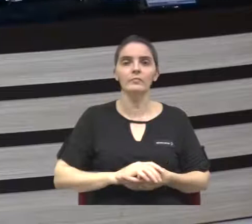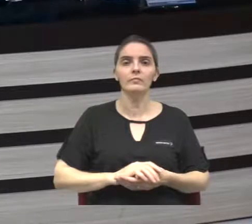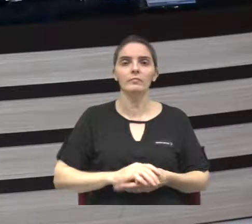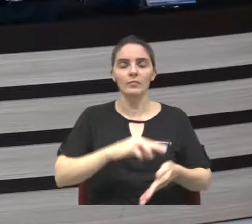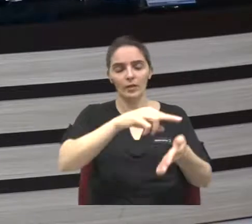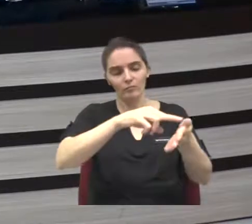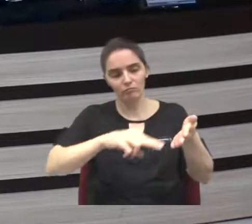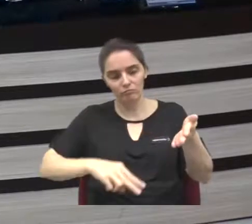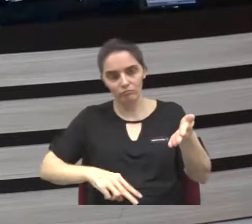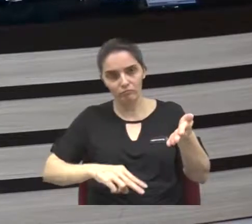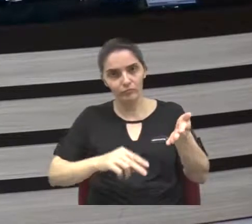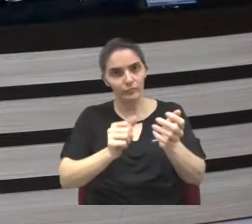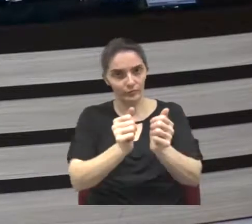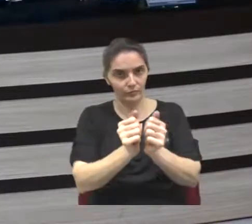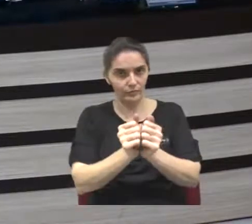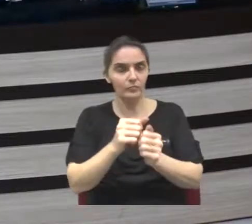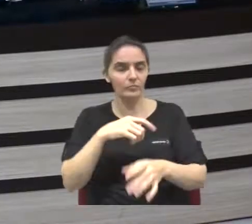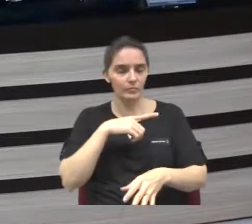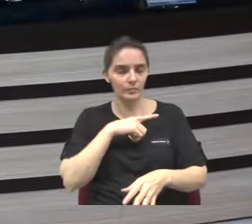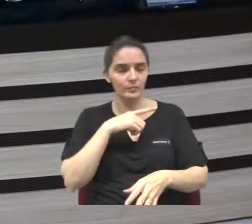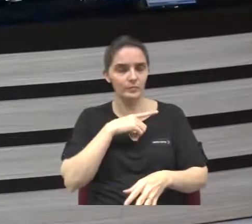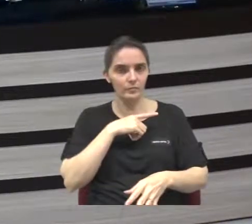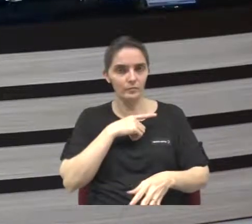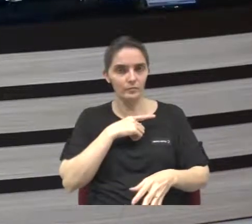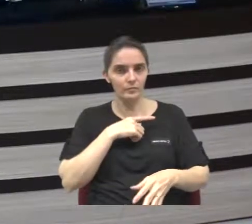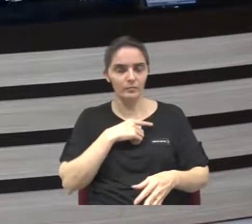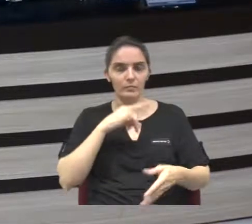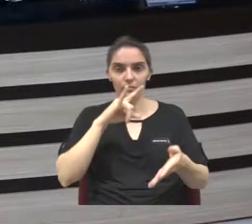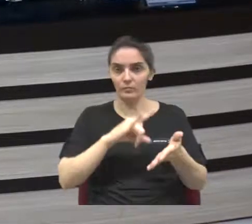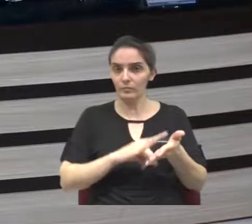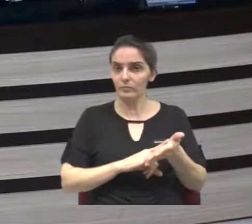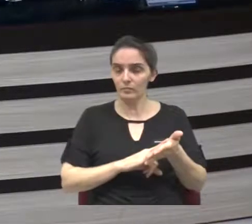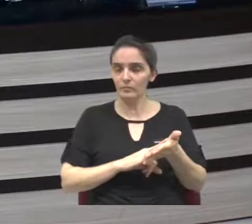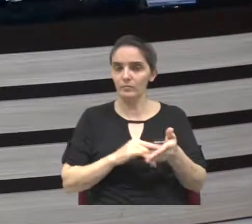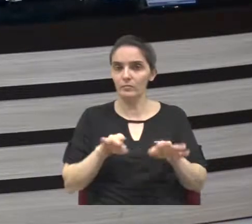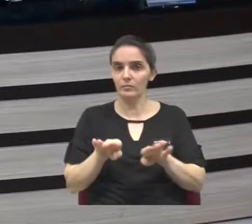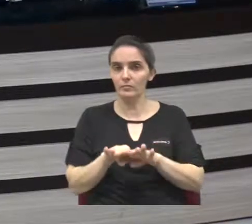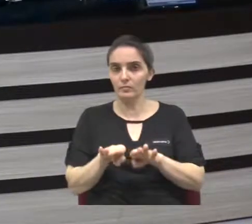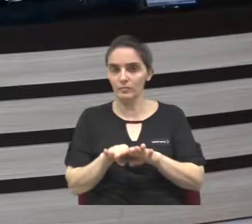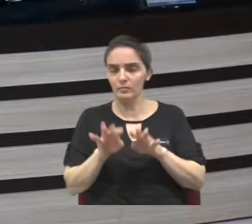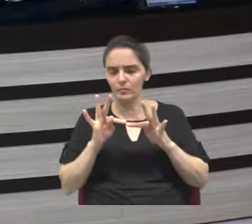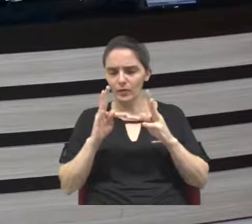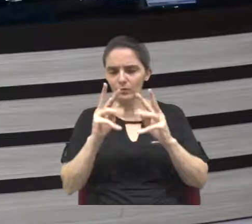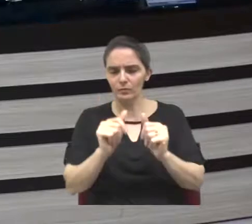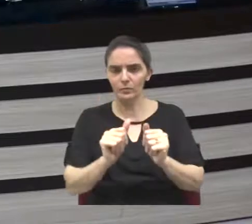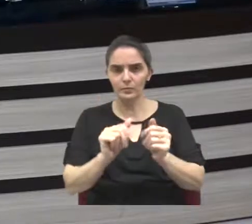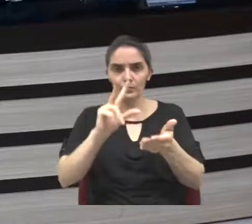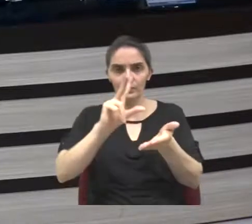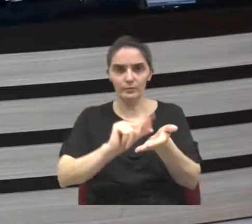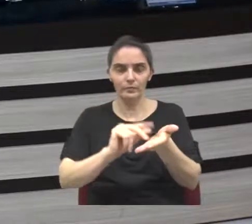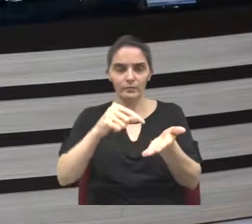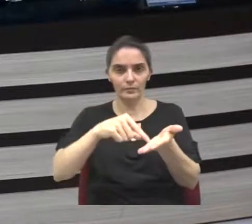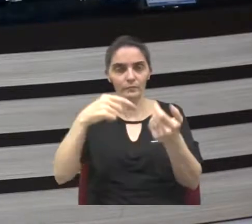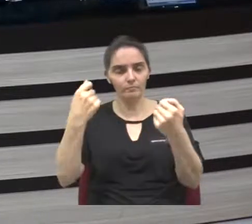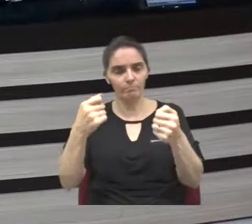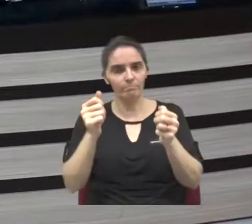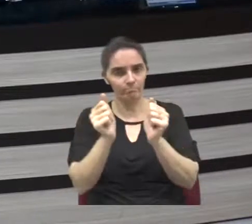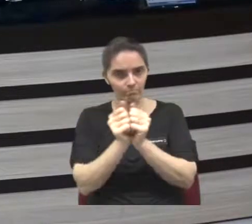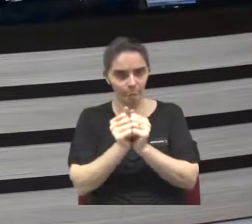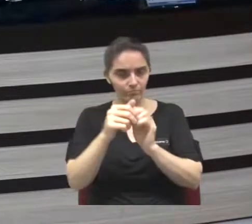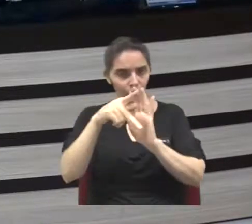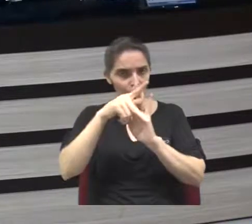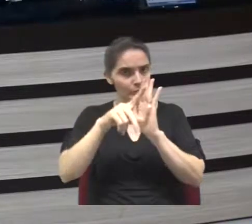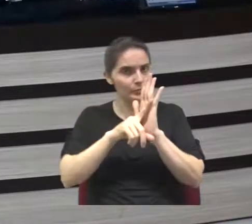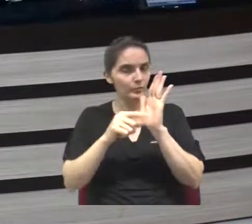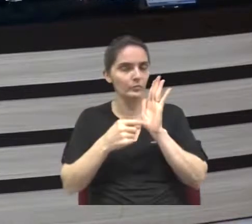encaminhamos a mensagem necessária à sua apresentação, bem como a documentação anexa, no sentido de que a mesma faça parte integrante integrante